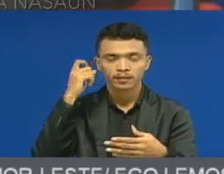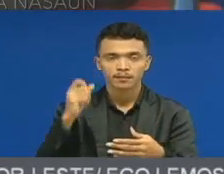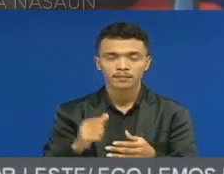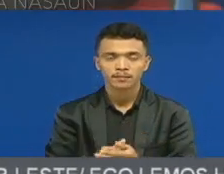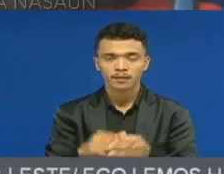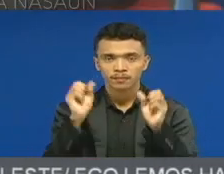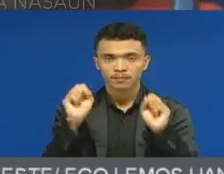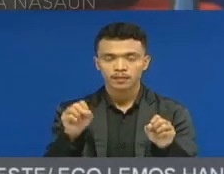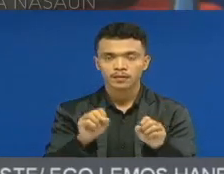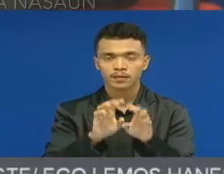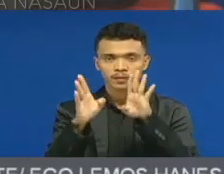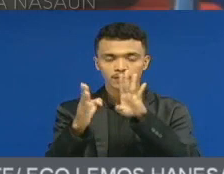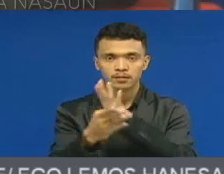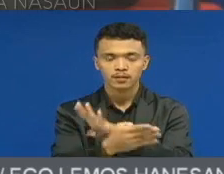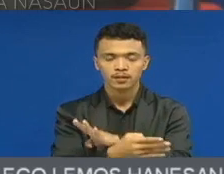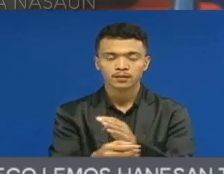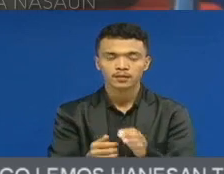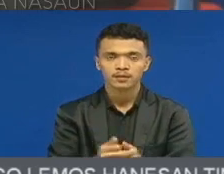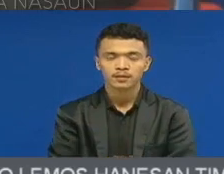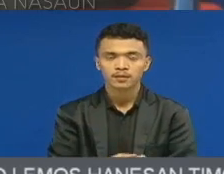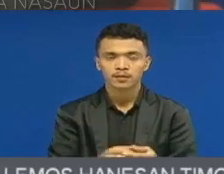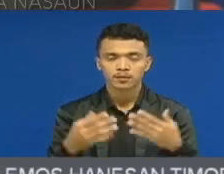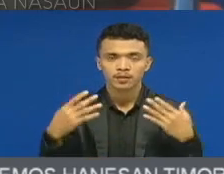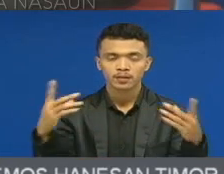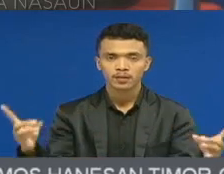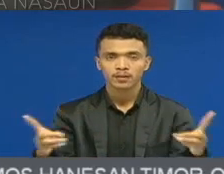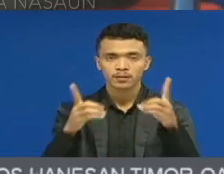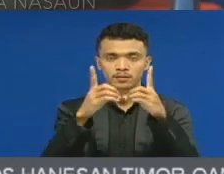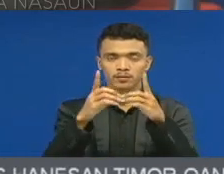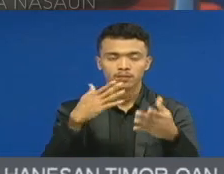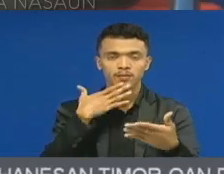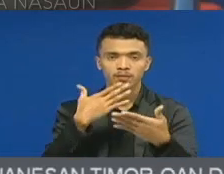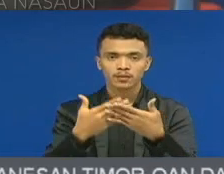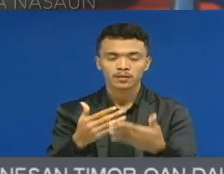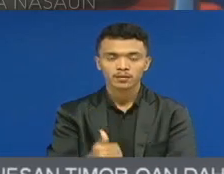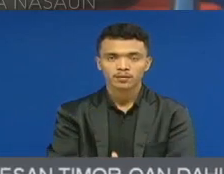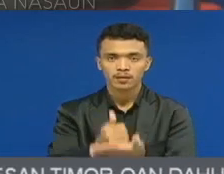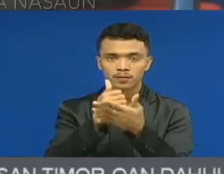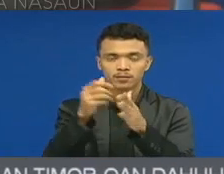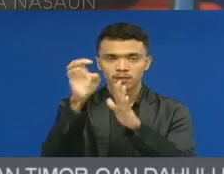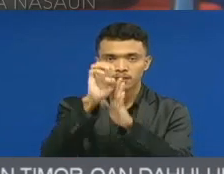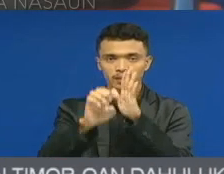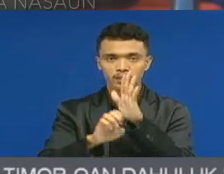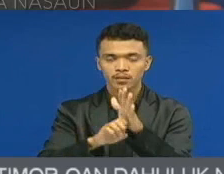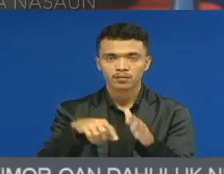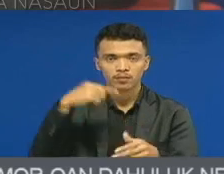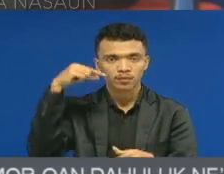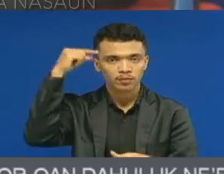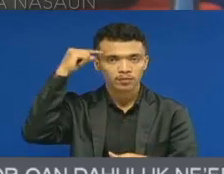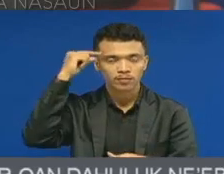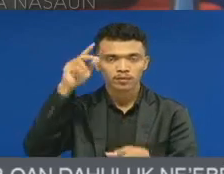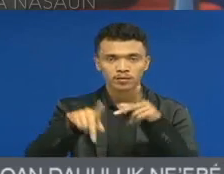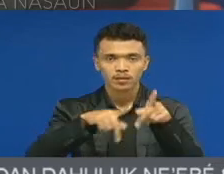bela sayana se meus ida para ita pes bela luta liutan atu apoio tenia estado e tenia governo no